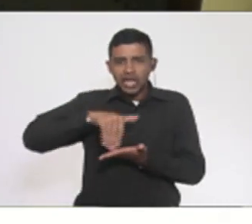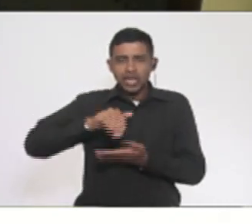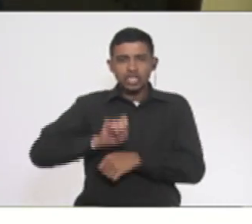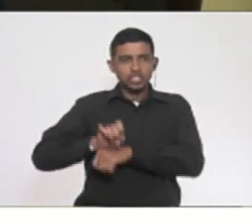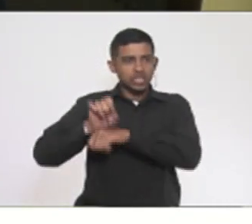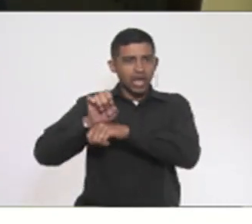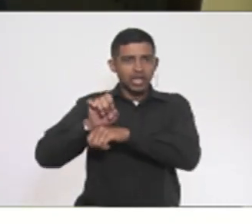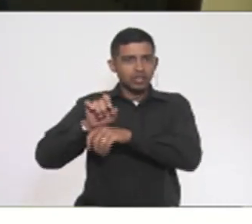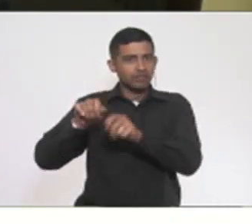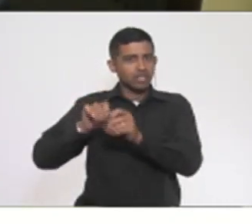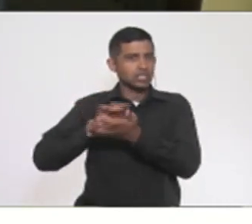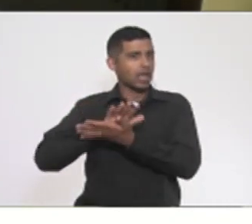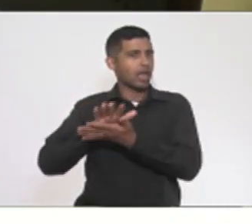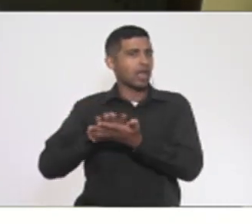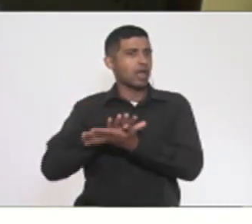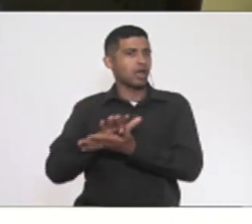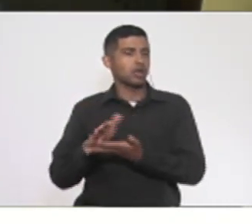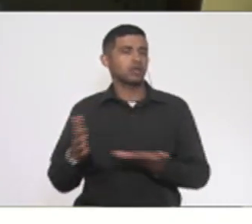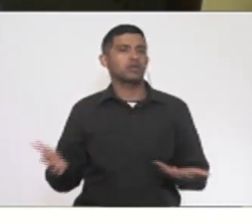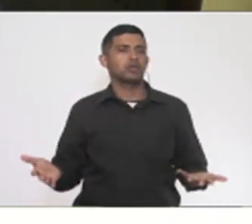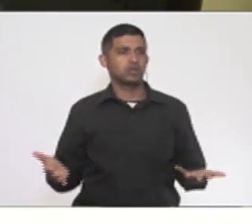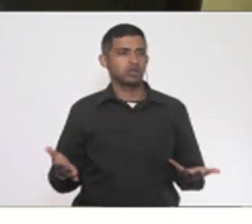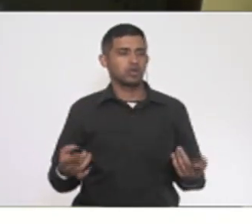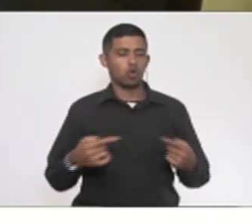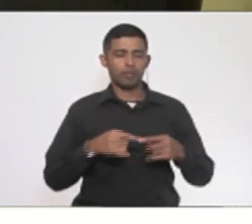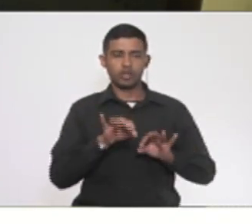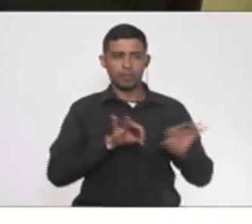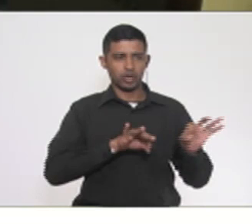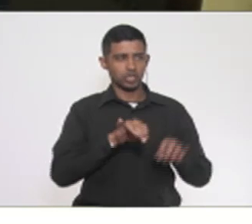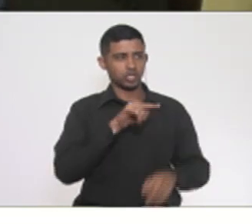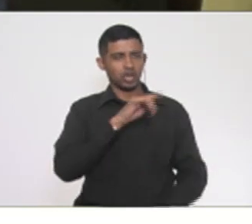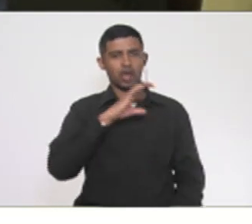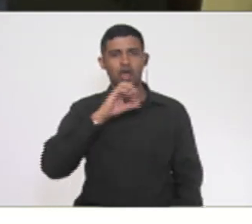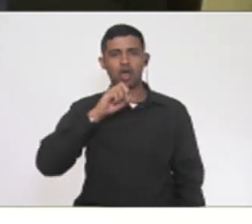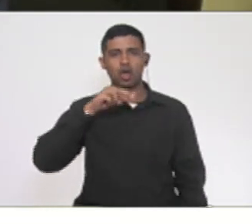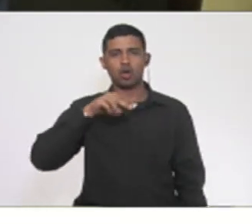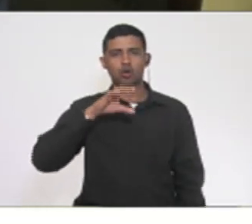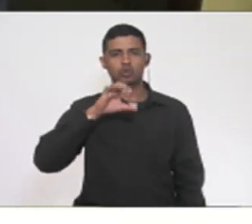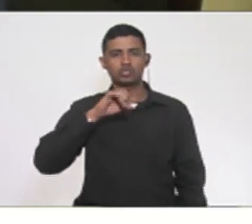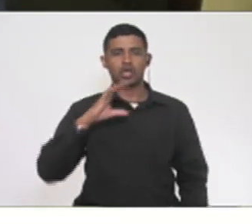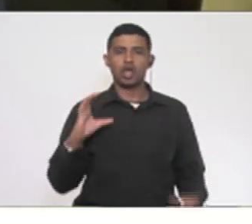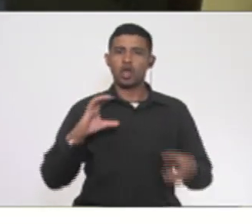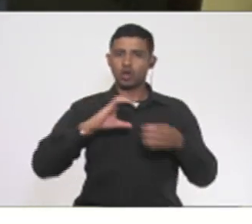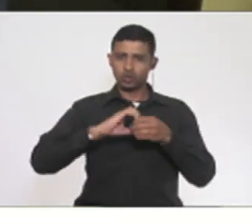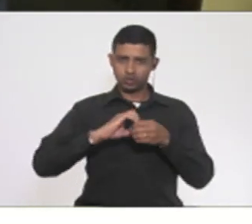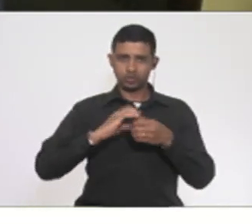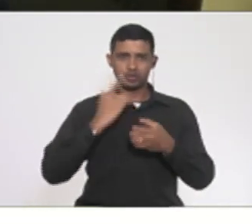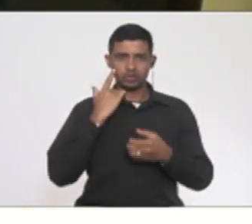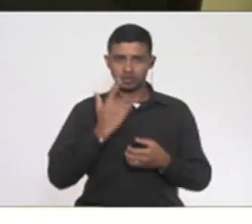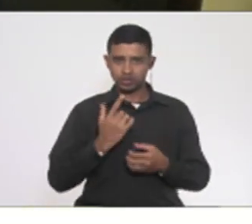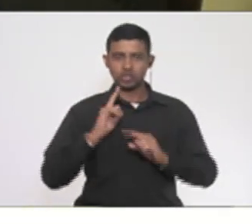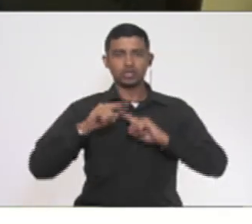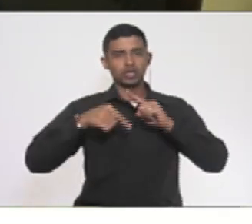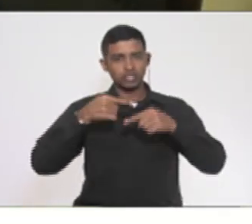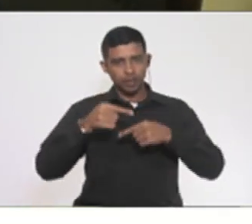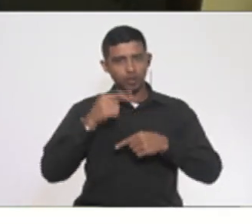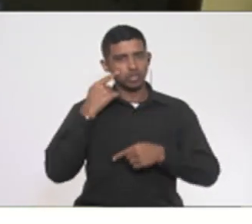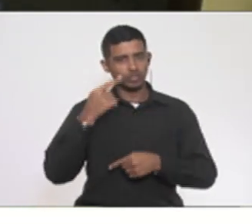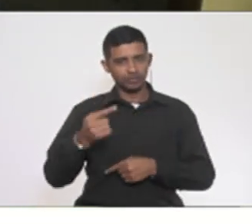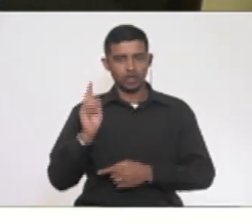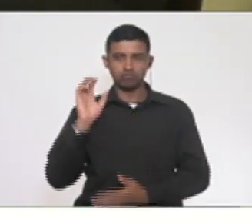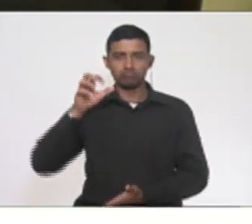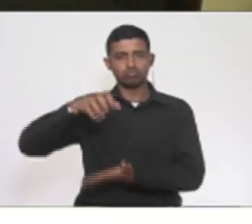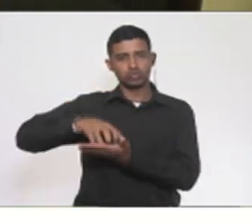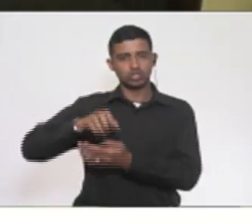feito o planejamento pela concessionária, que depois submete ao órgão do Estado, e a Gernes e outros